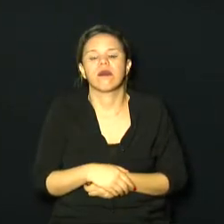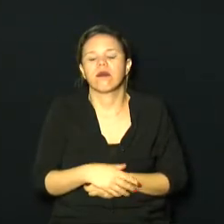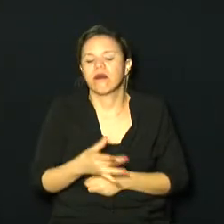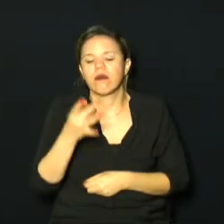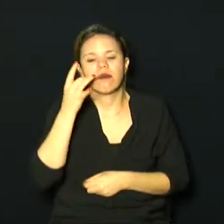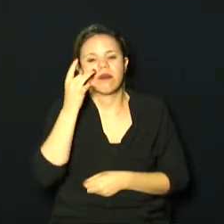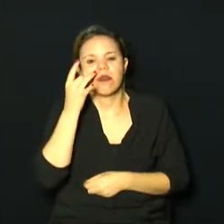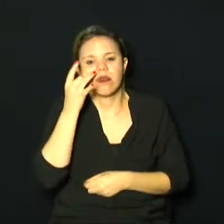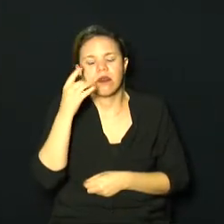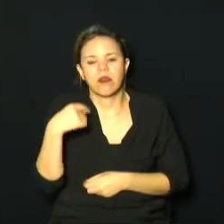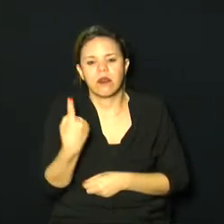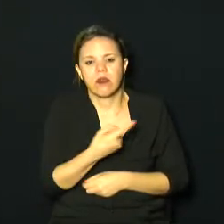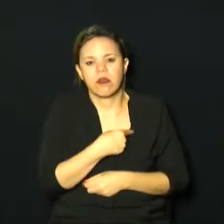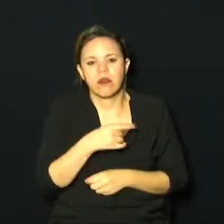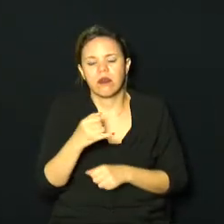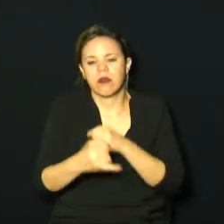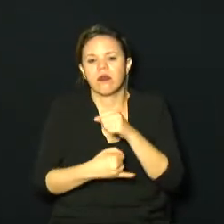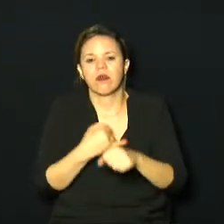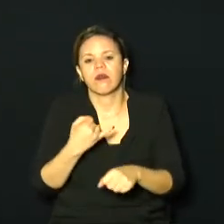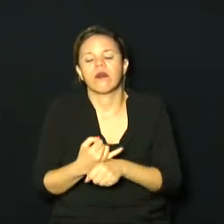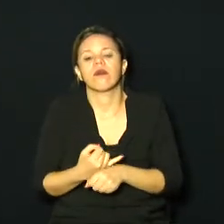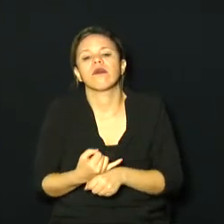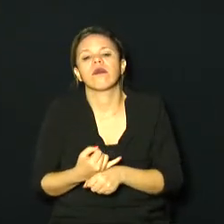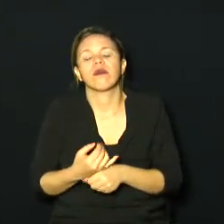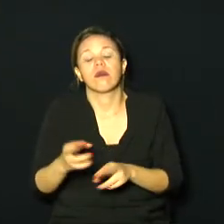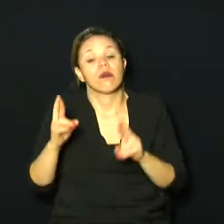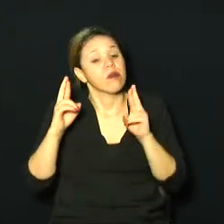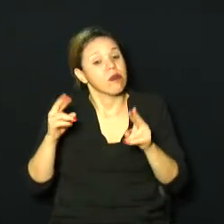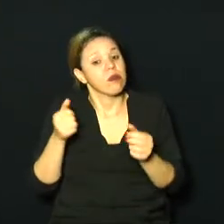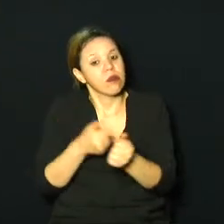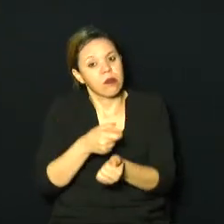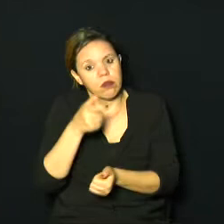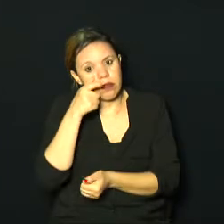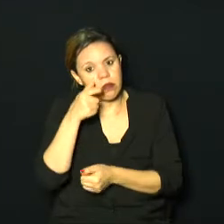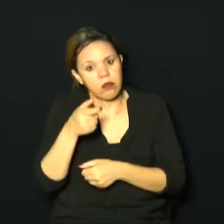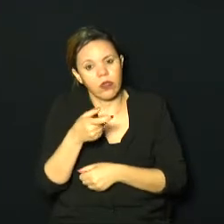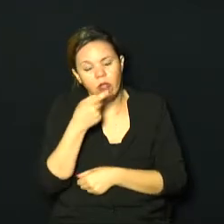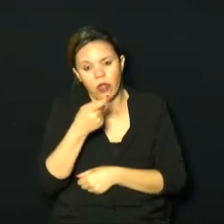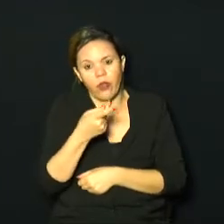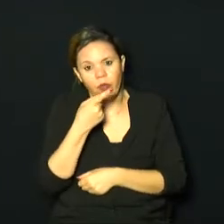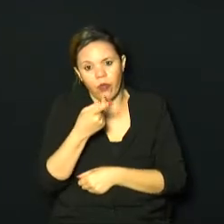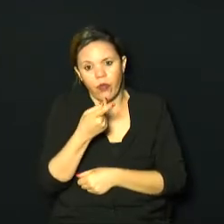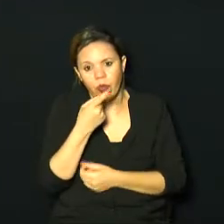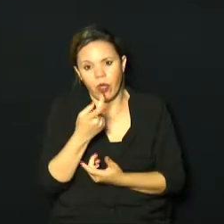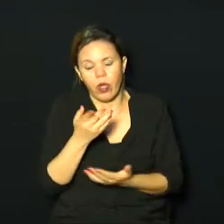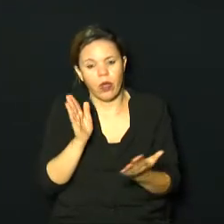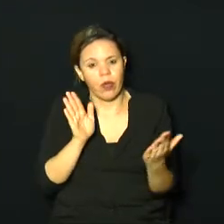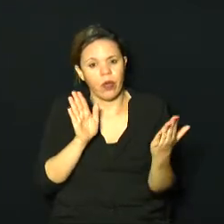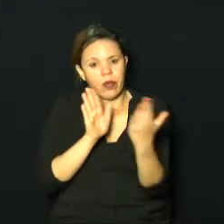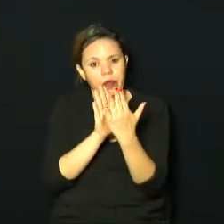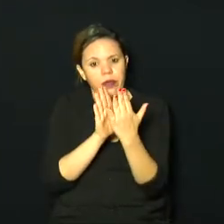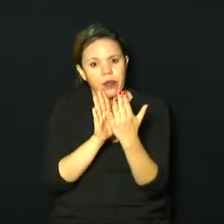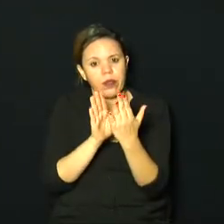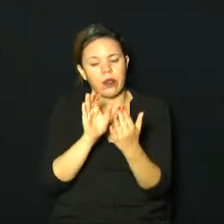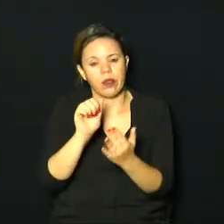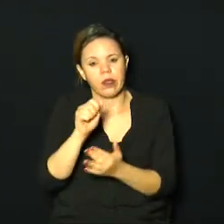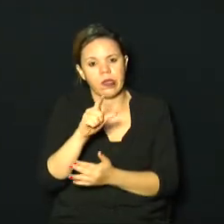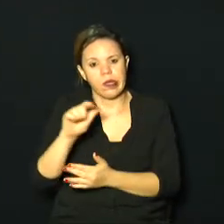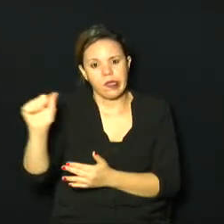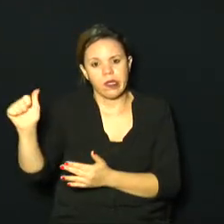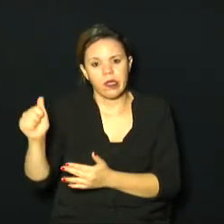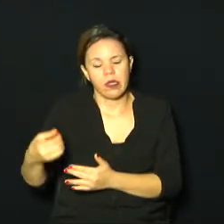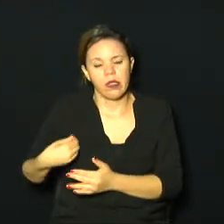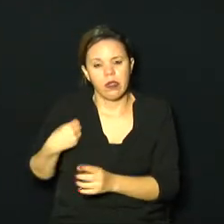presencialmente, nós estamos todos virtuais aí, mas eu espero que eles estejam acompanhando e vou falar como se estivesse me dirigindo, se a Andréia, né, que estava indicada para